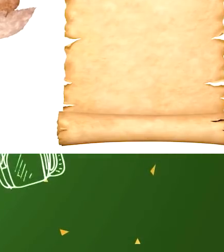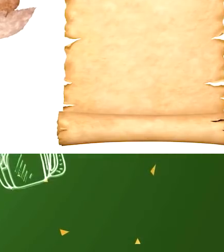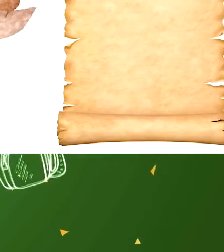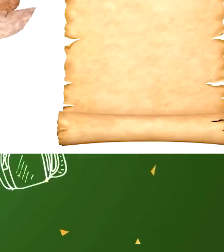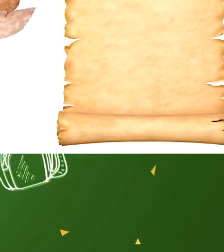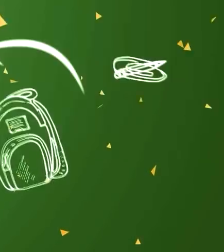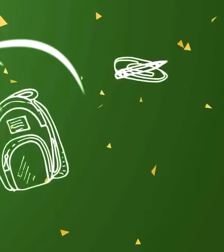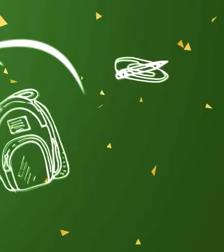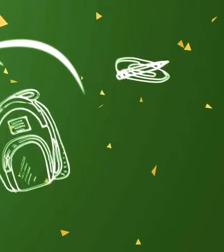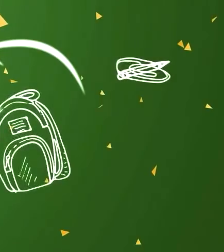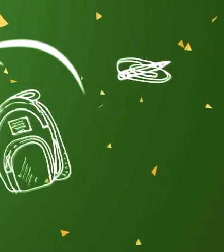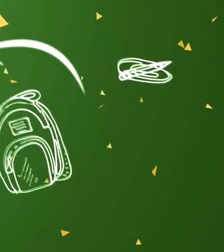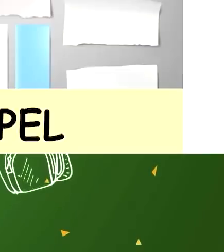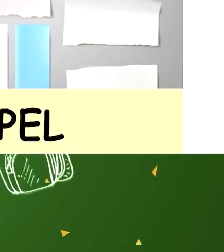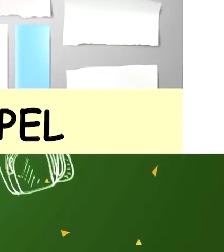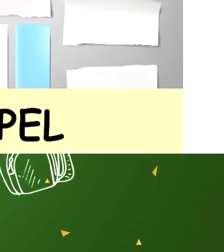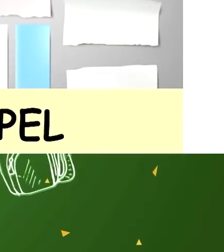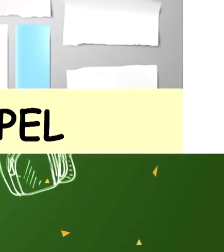e o papel.